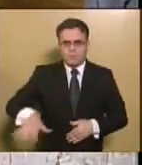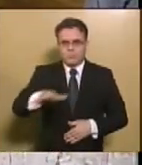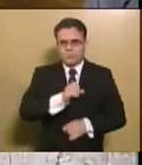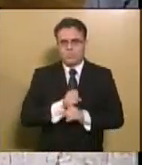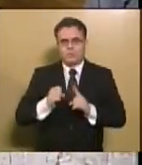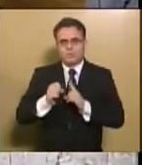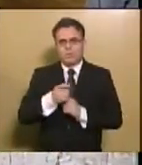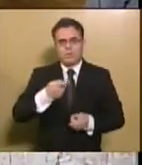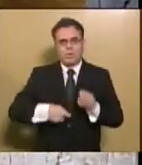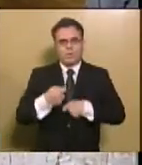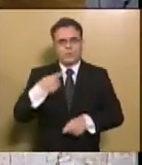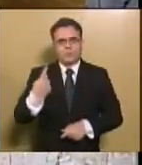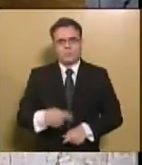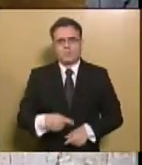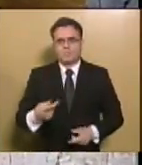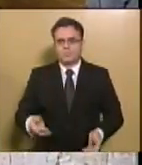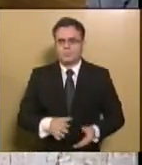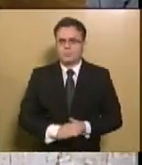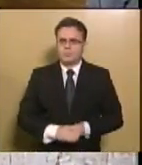socioeconômicas.